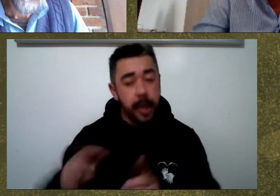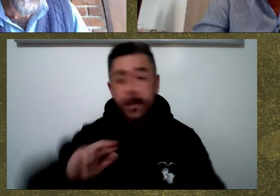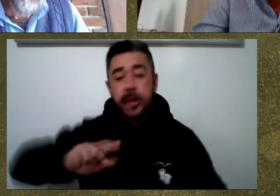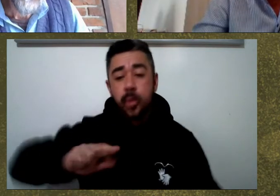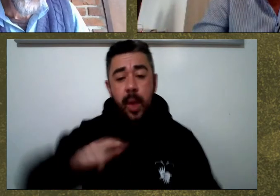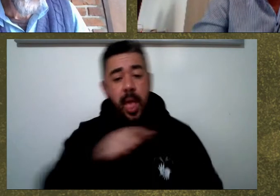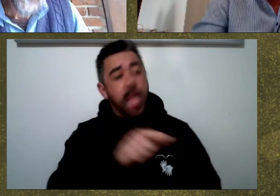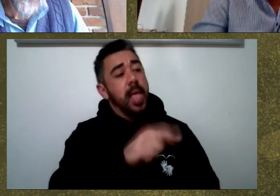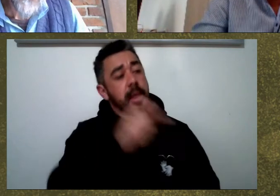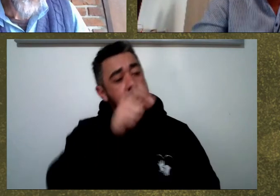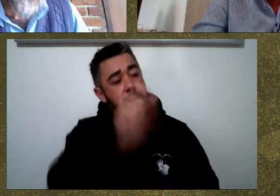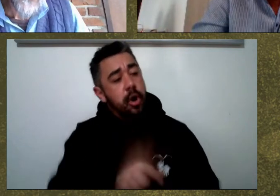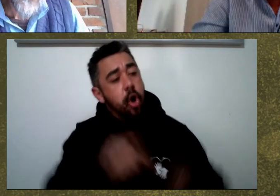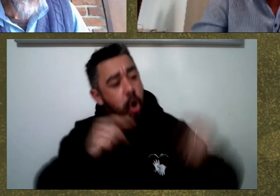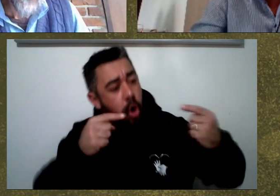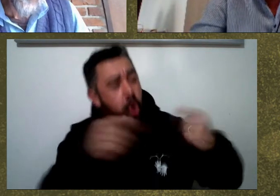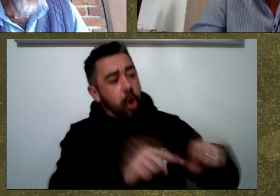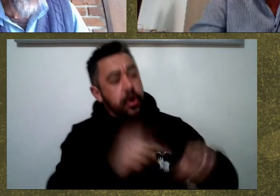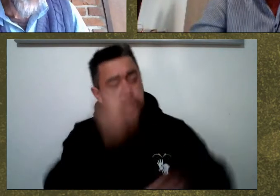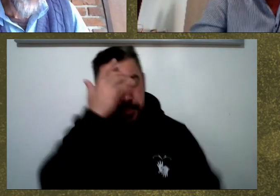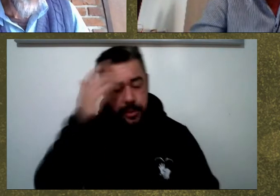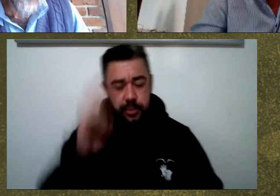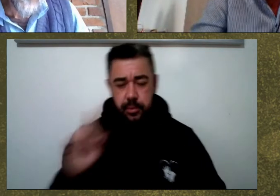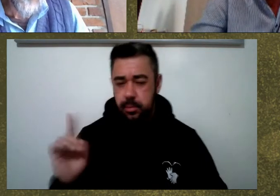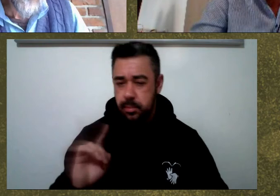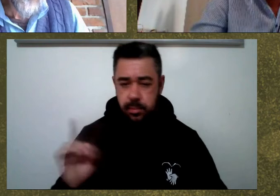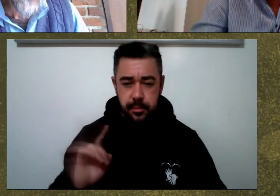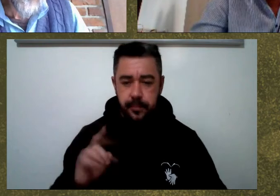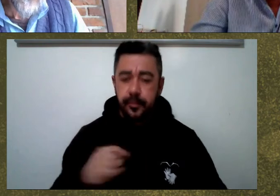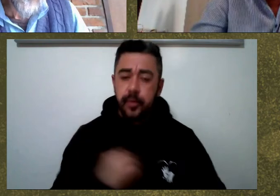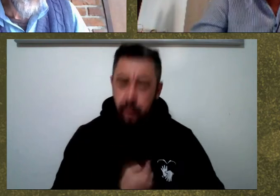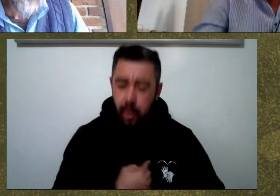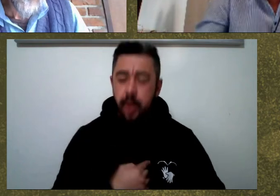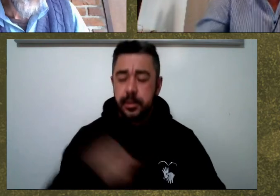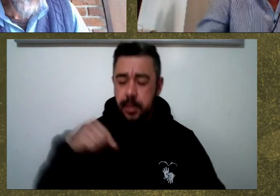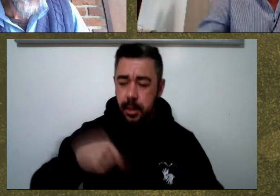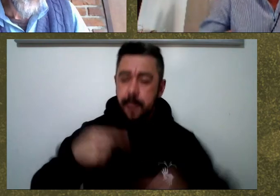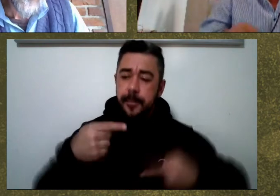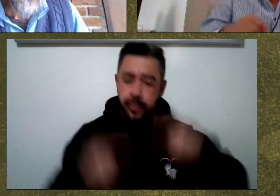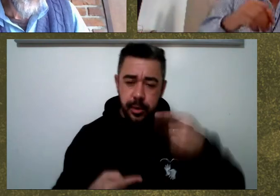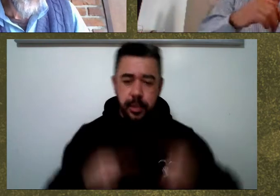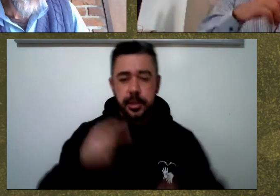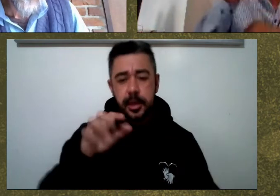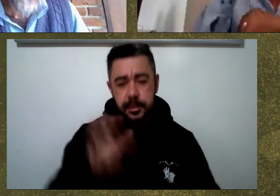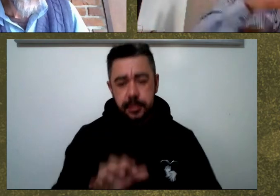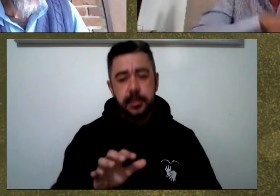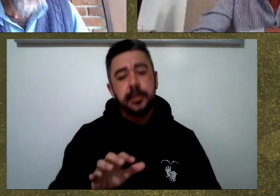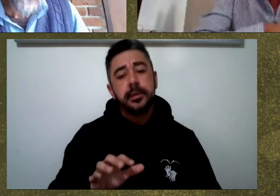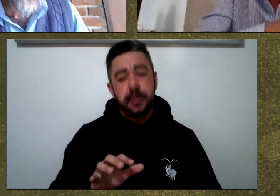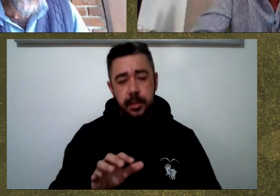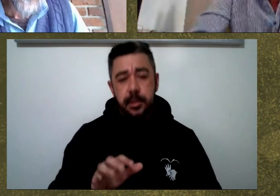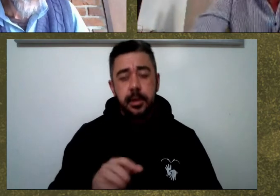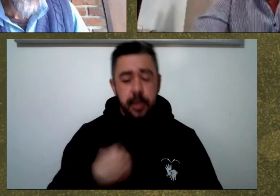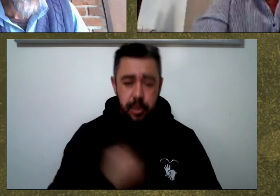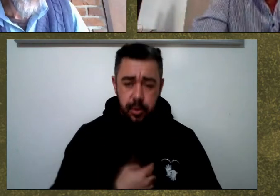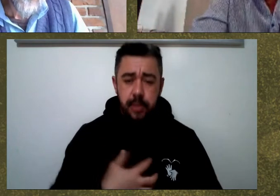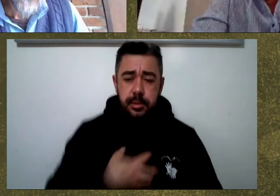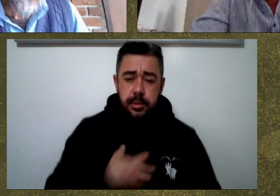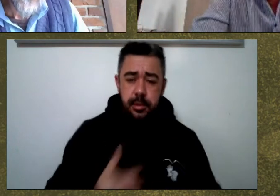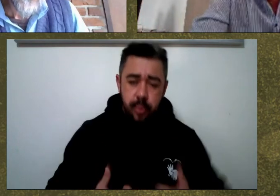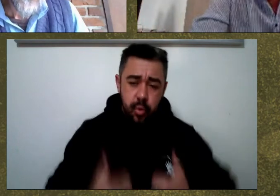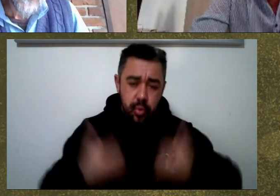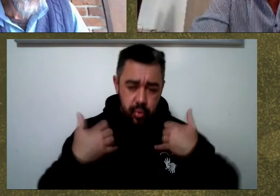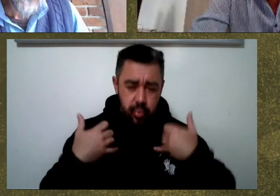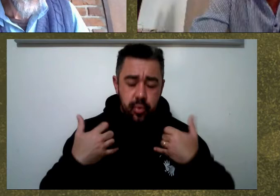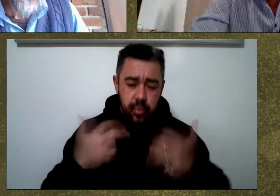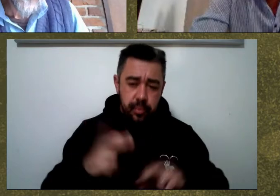nocivos. E é isso que tem inspirado as nossas políticas e é disso que de alguma forma nos orgulhamos. Eu devo dizer